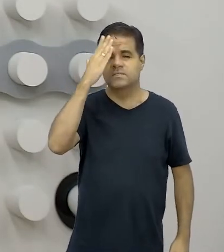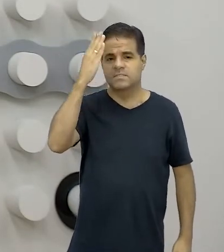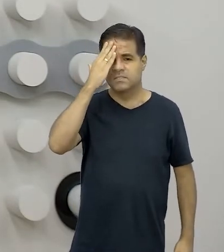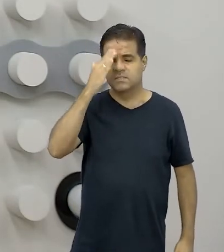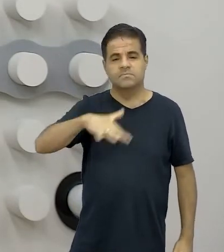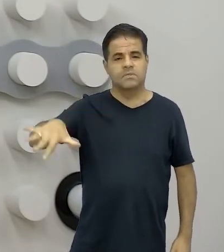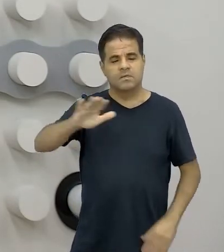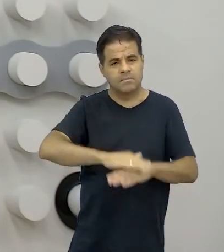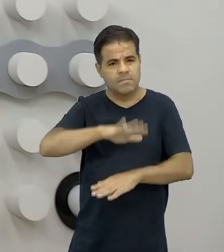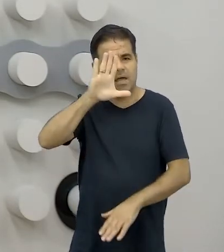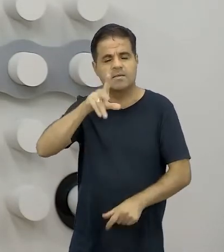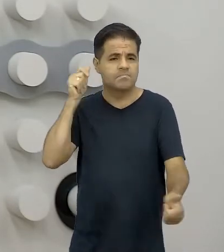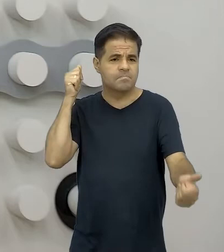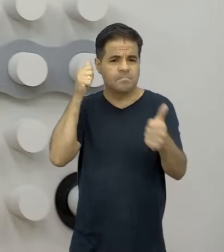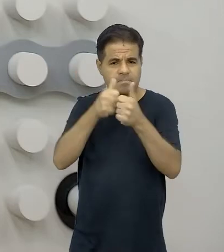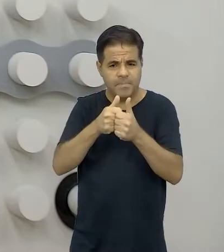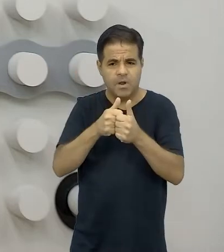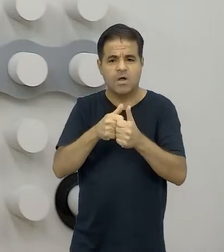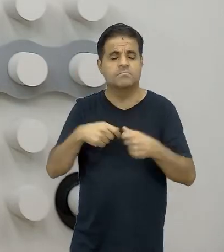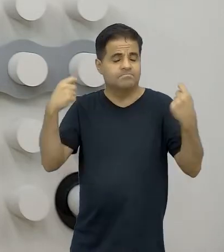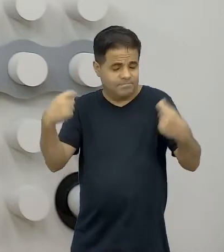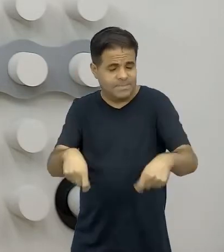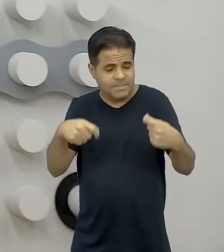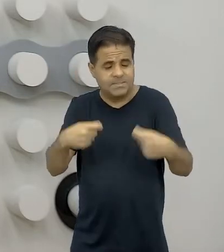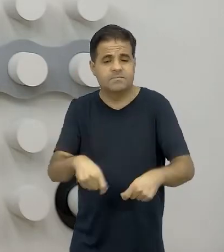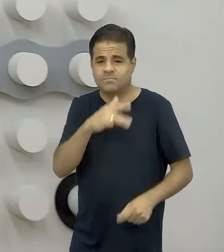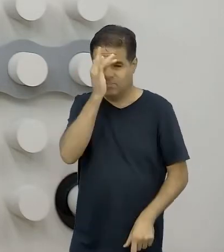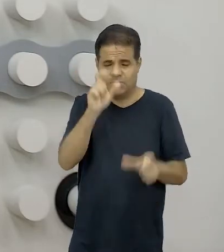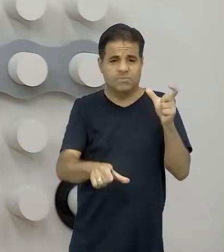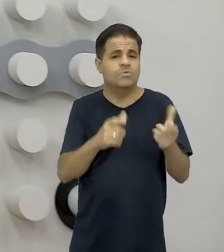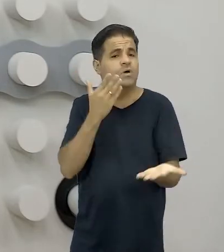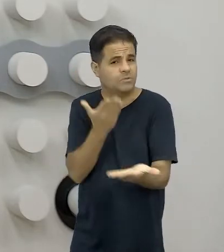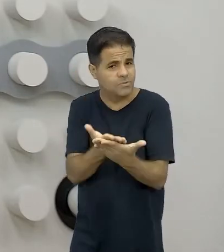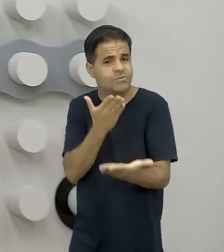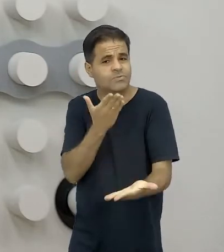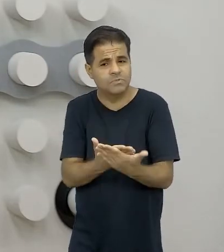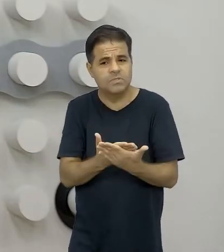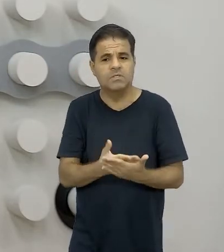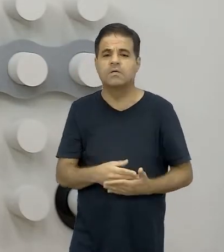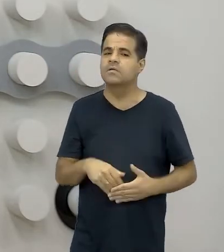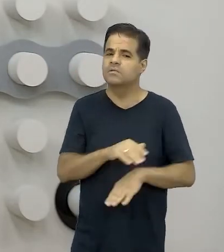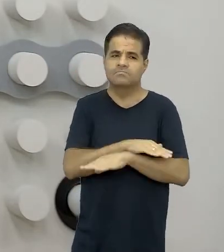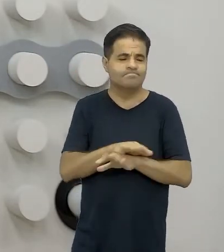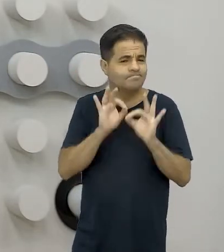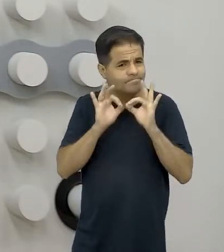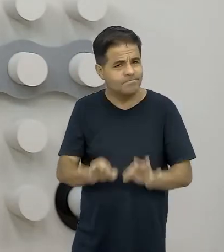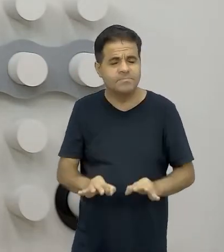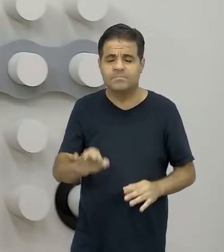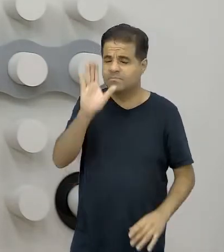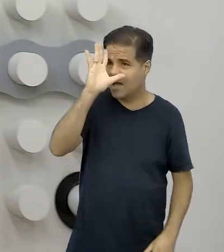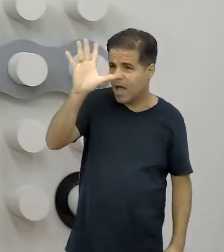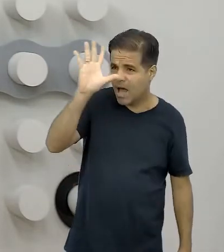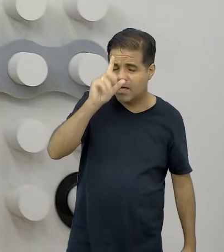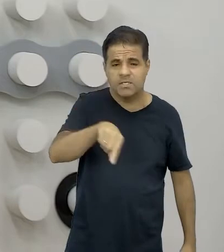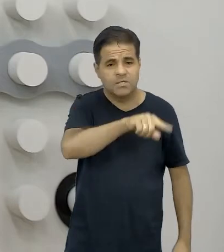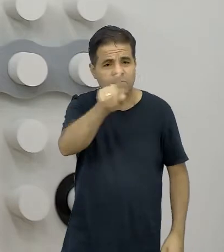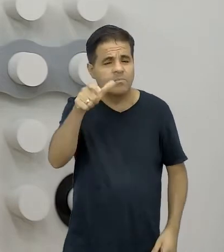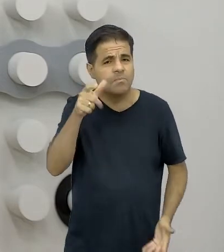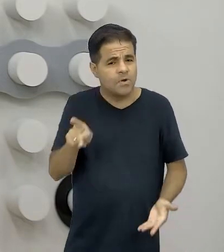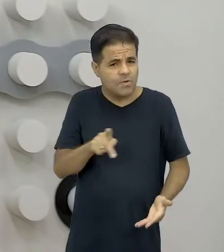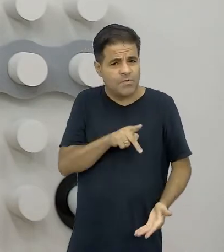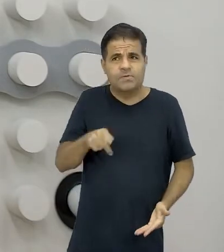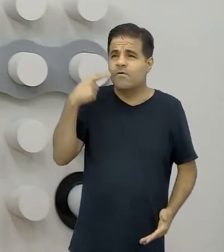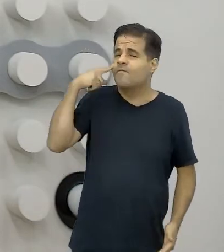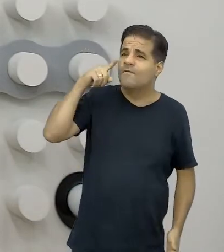aquilo que é mais próprio, mais necessário para o estudante. Isso é polêmico, né? Eu imagino agora os professores vendo isso que eu